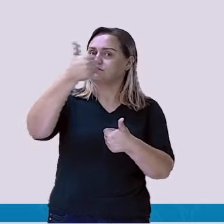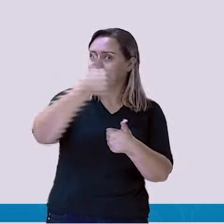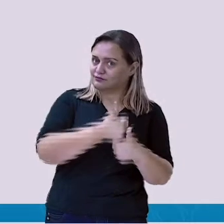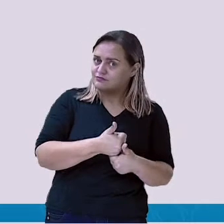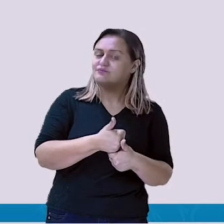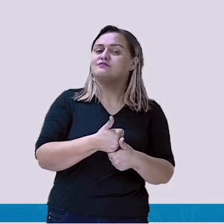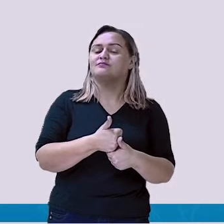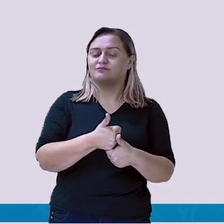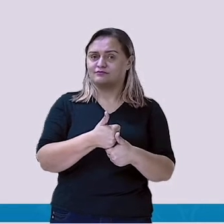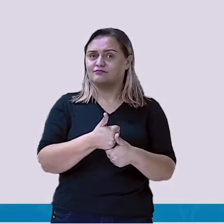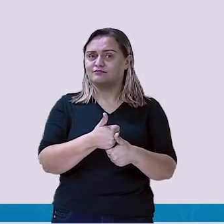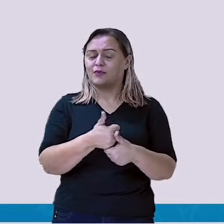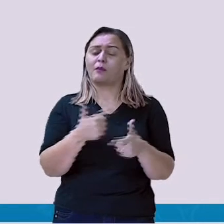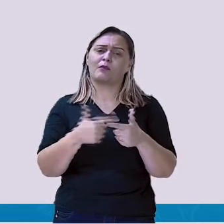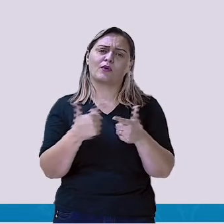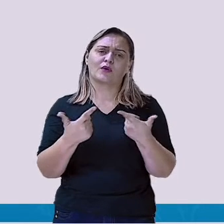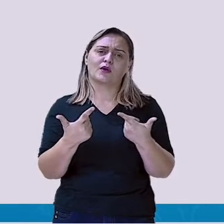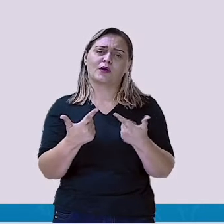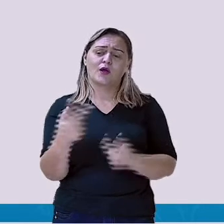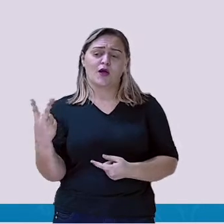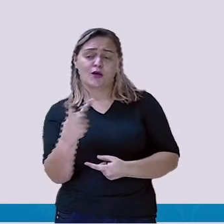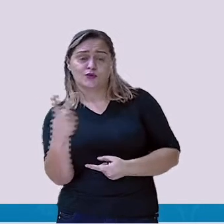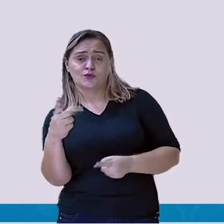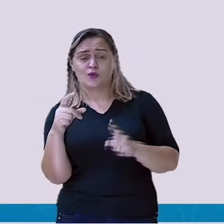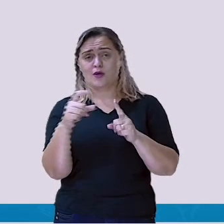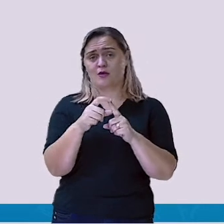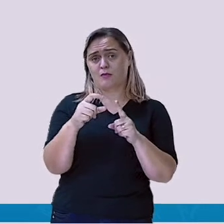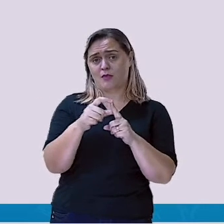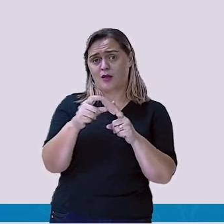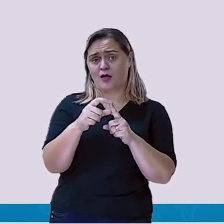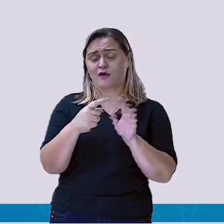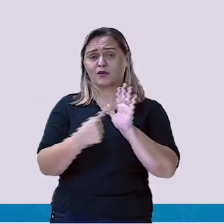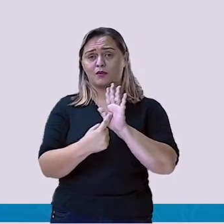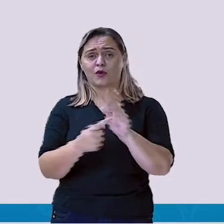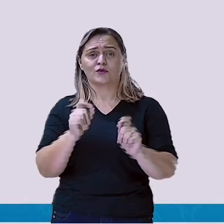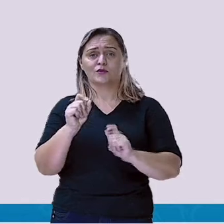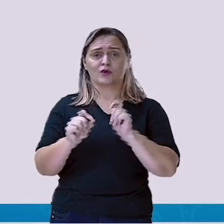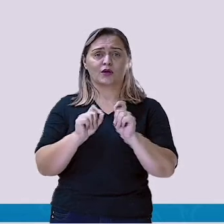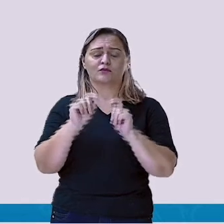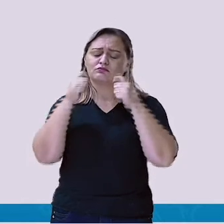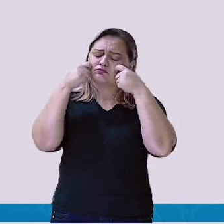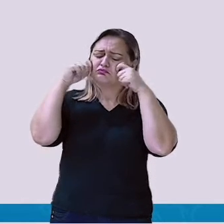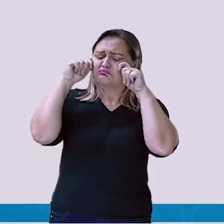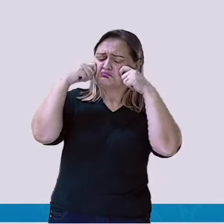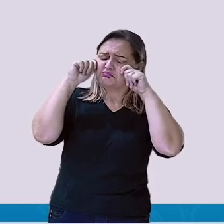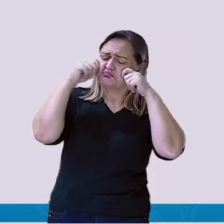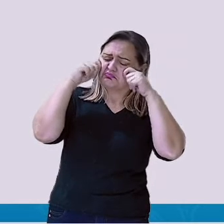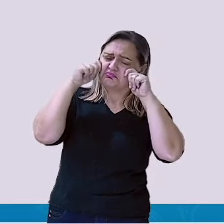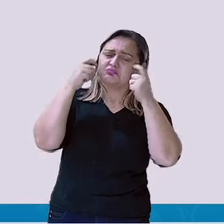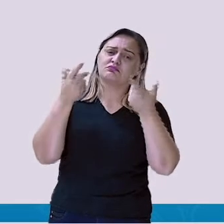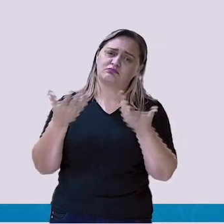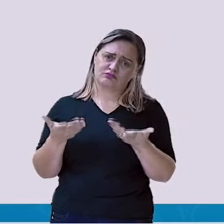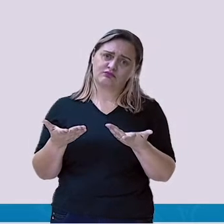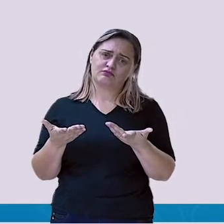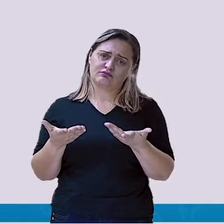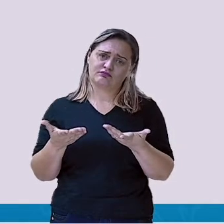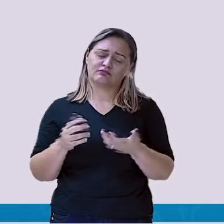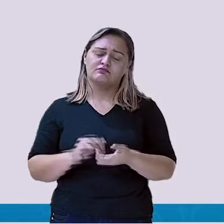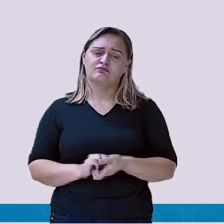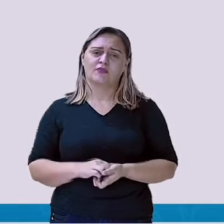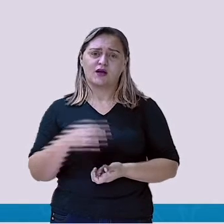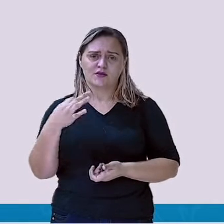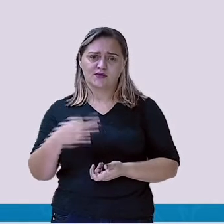duas dão a entender por que eu estou perguntando para aquela pessoa por que ela está chorando, por que todo